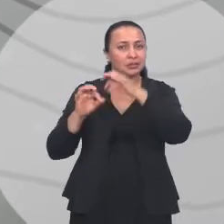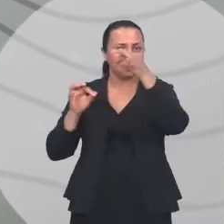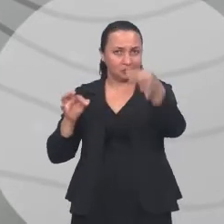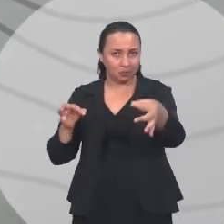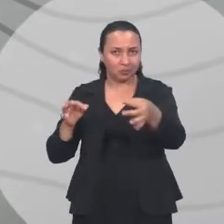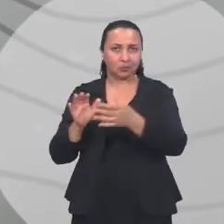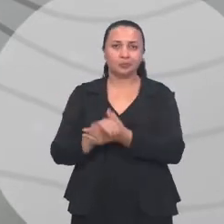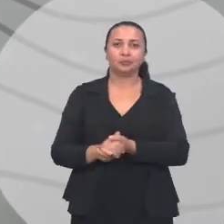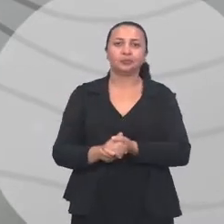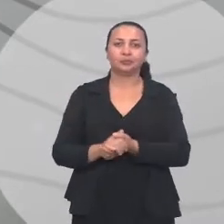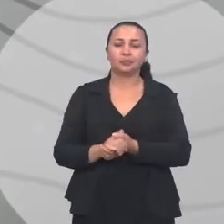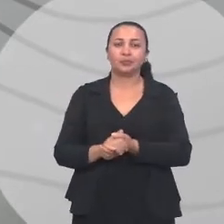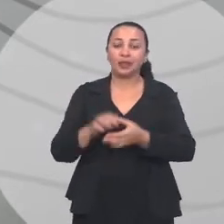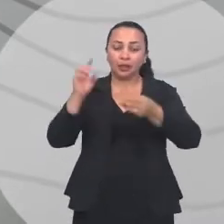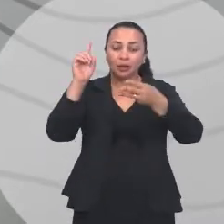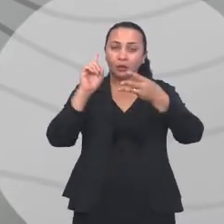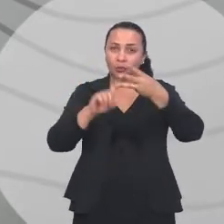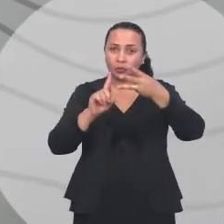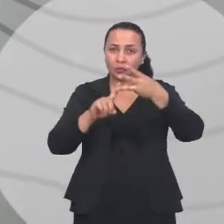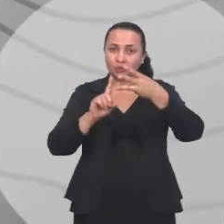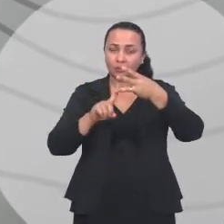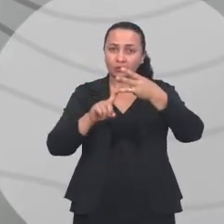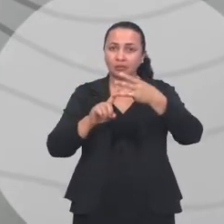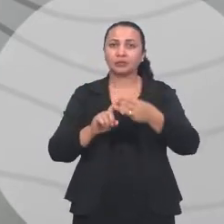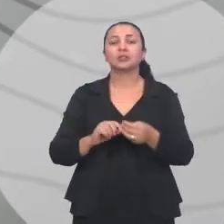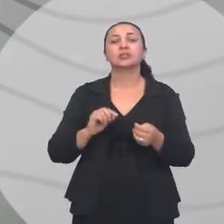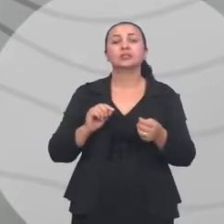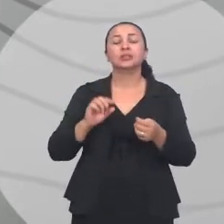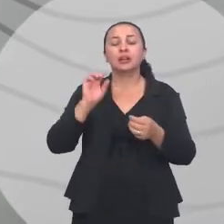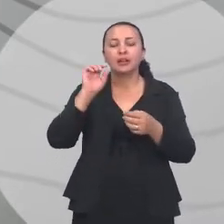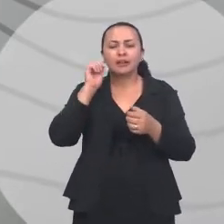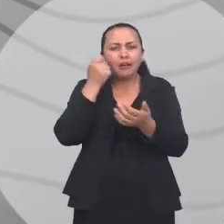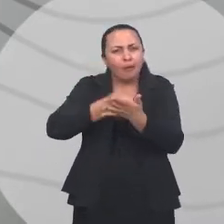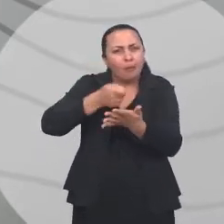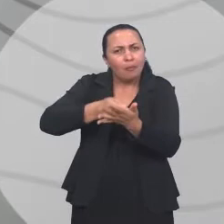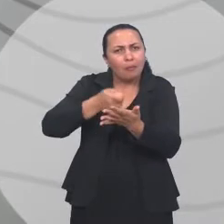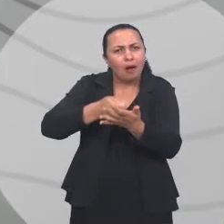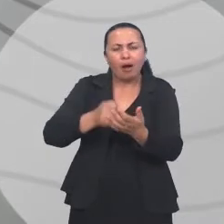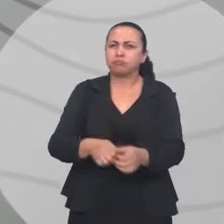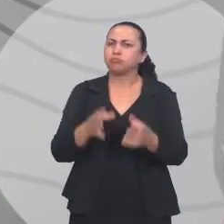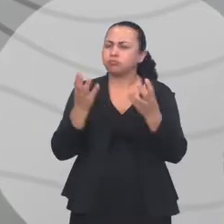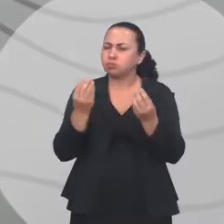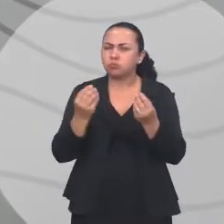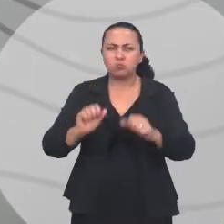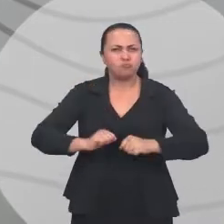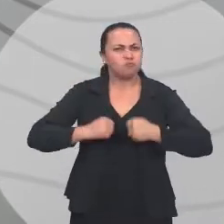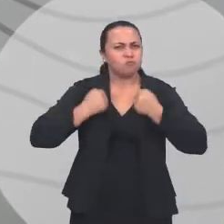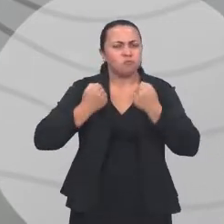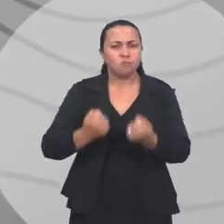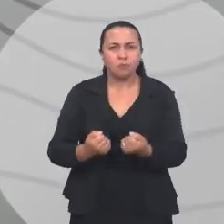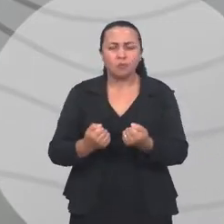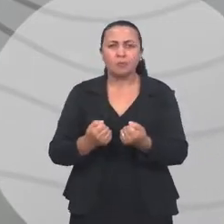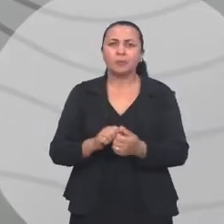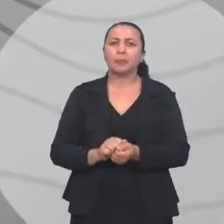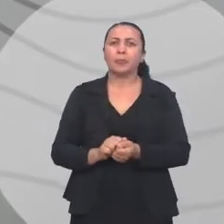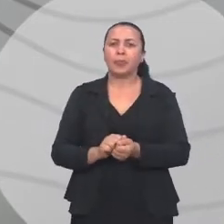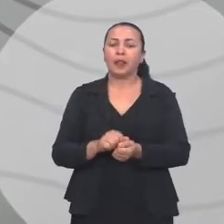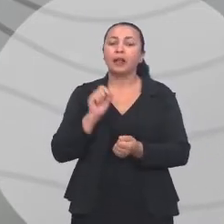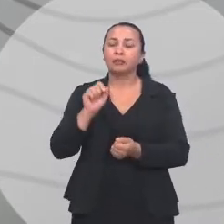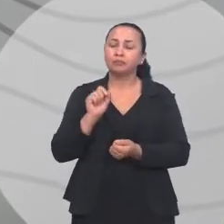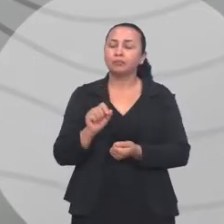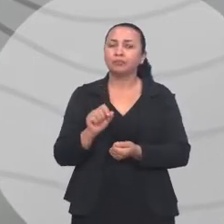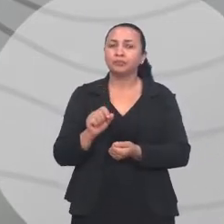acadêmico propriamente dito com as turmas e o terceiro instrumento que é que vai exigir muito muito esforço